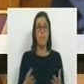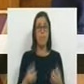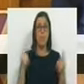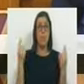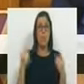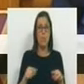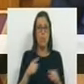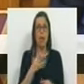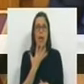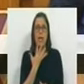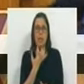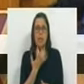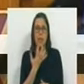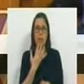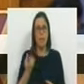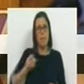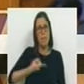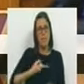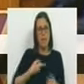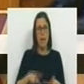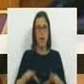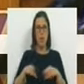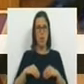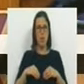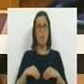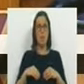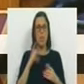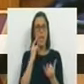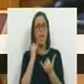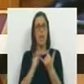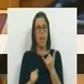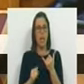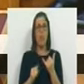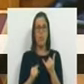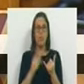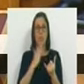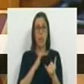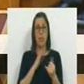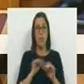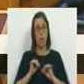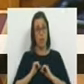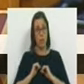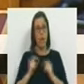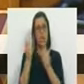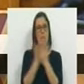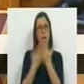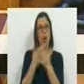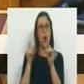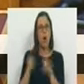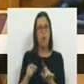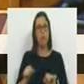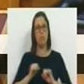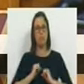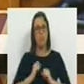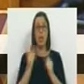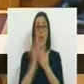mera precaução devemos assumir riscos muito consideráveis para a nossa economia, para